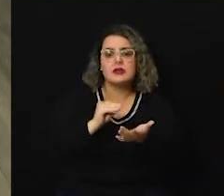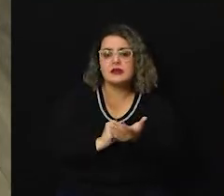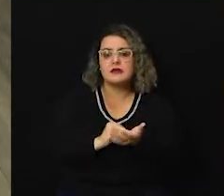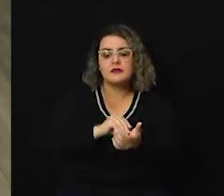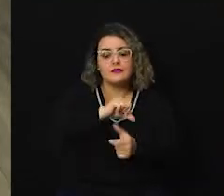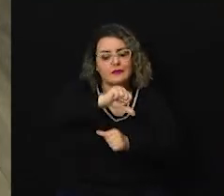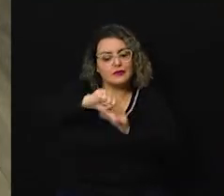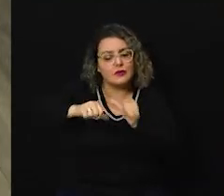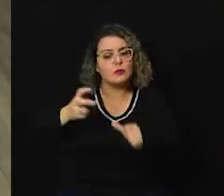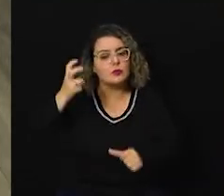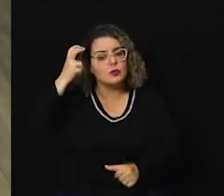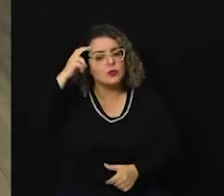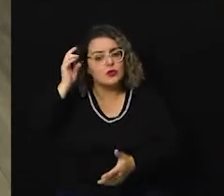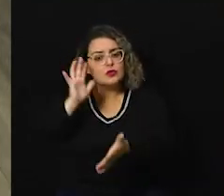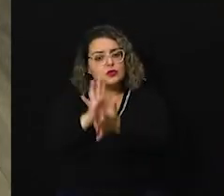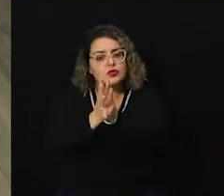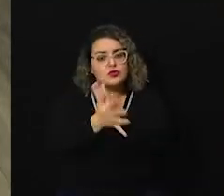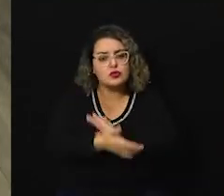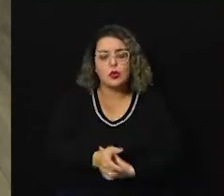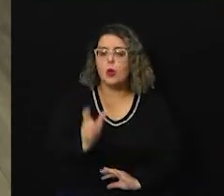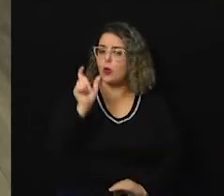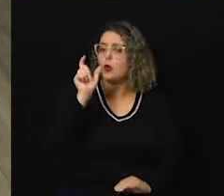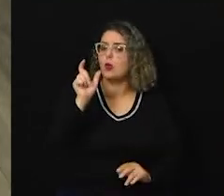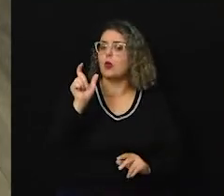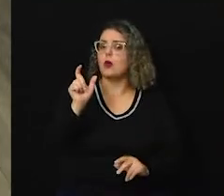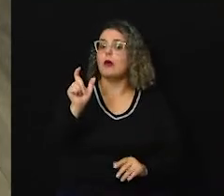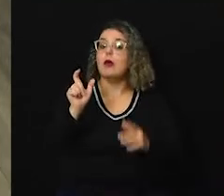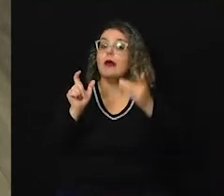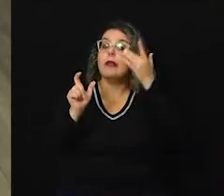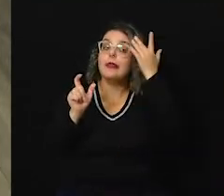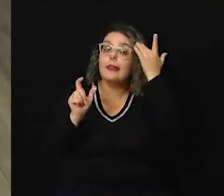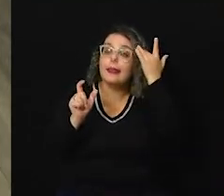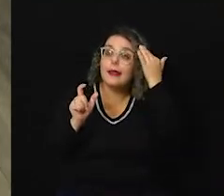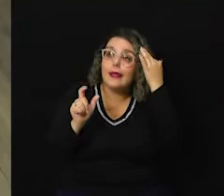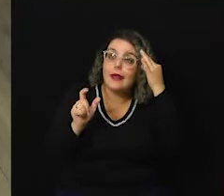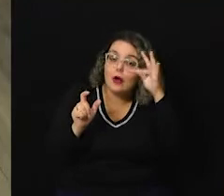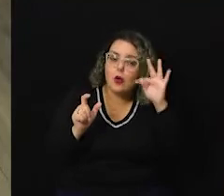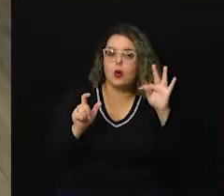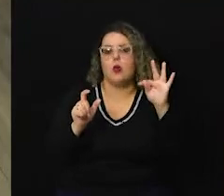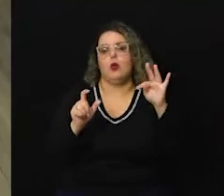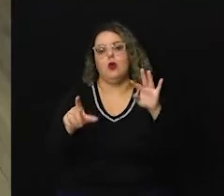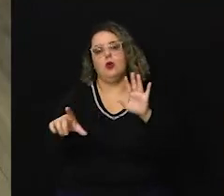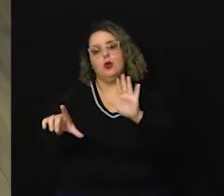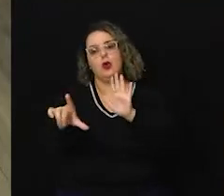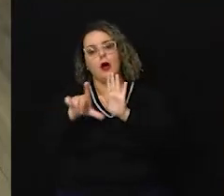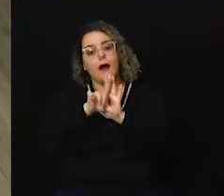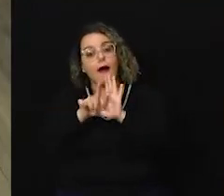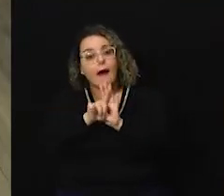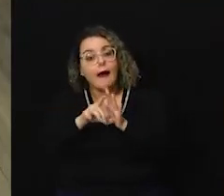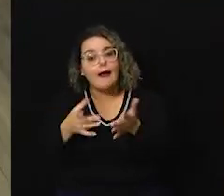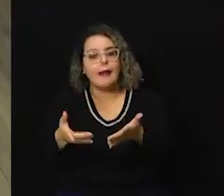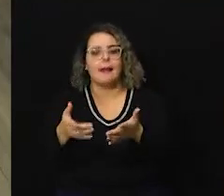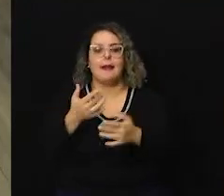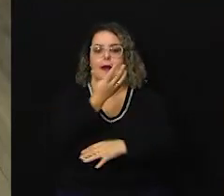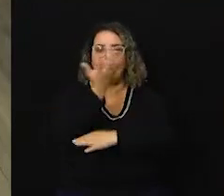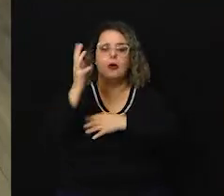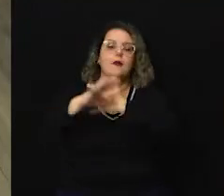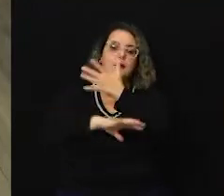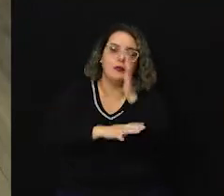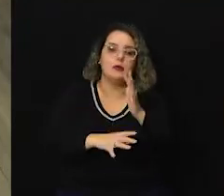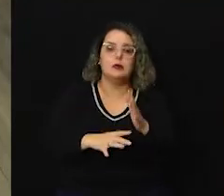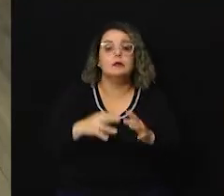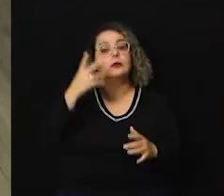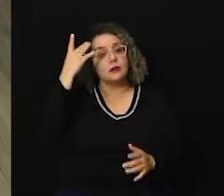a cultura de destruição porque você usa uma palavra que eu gostei Teoricamente o código foi está ou seja na teoria